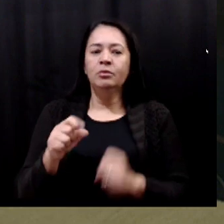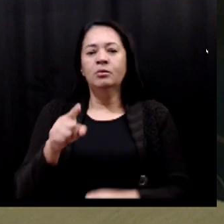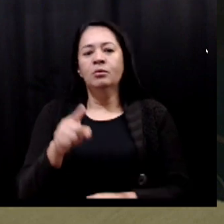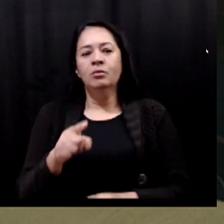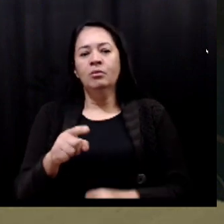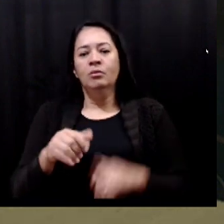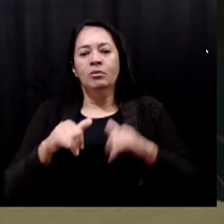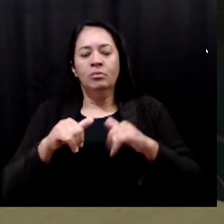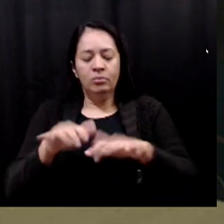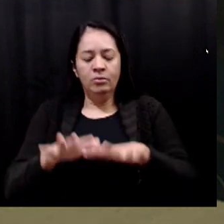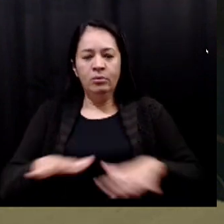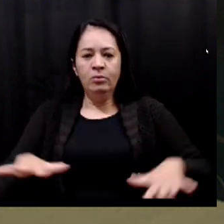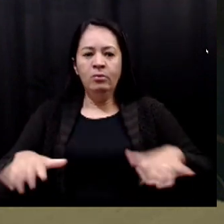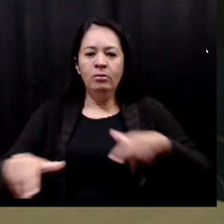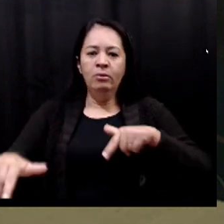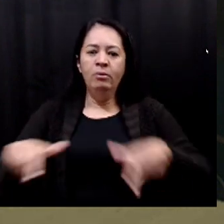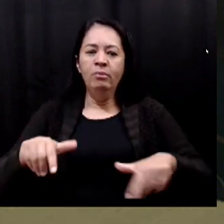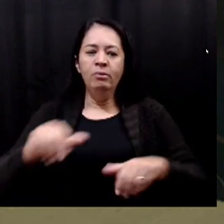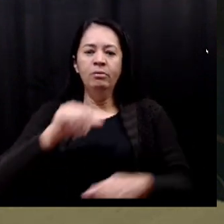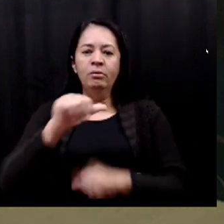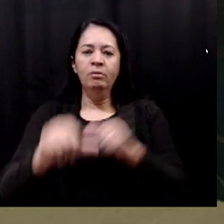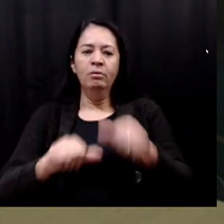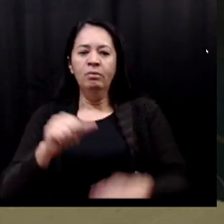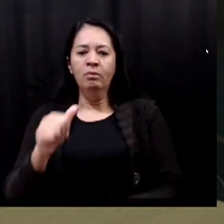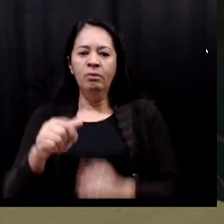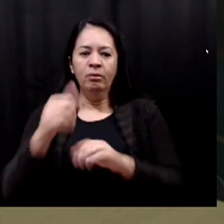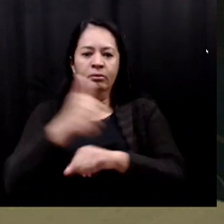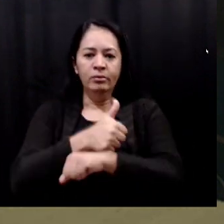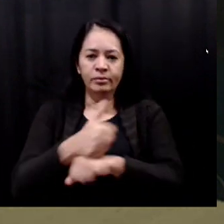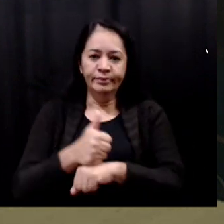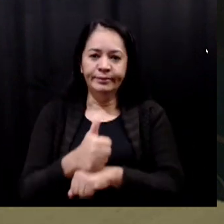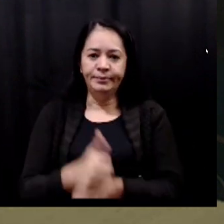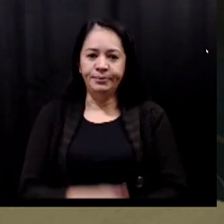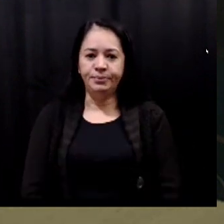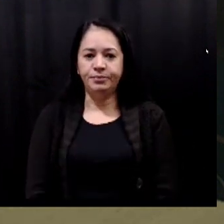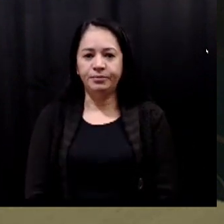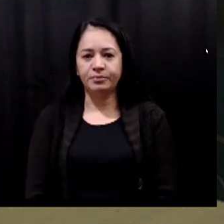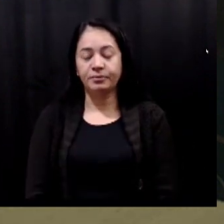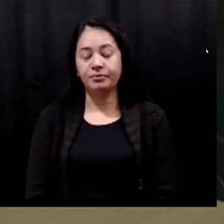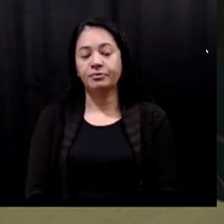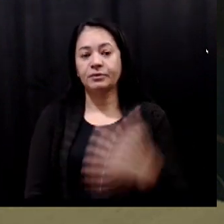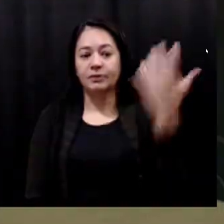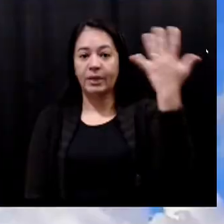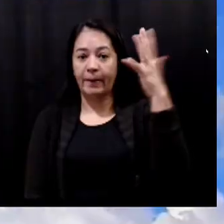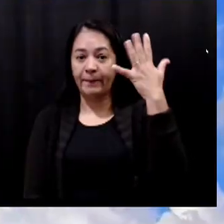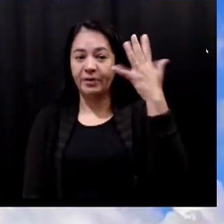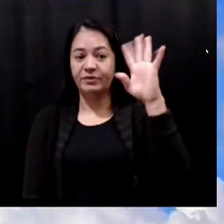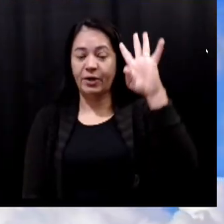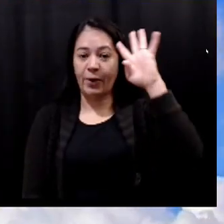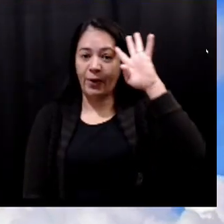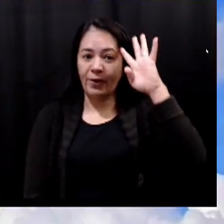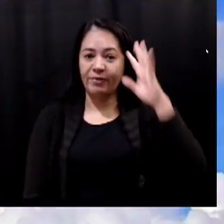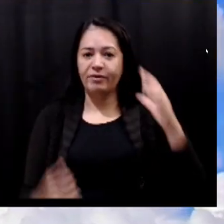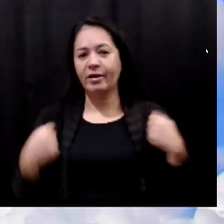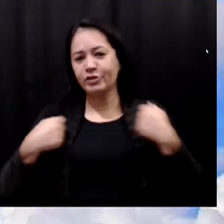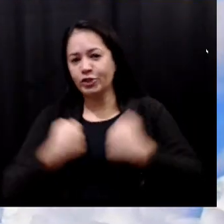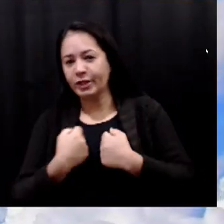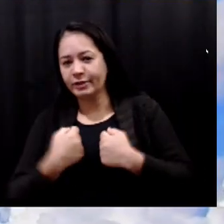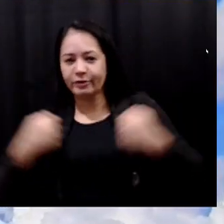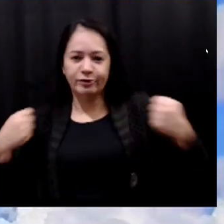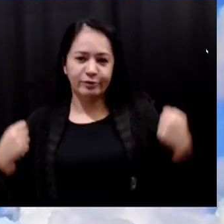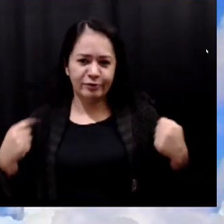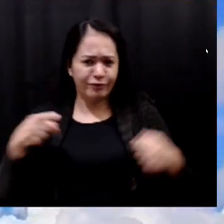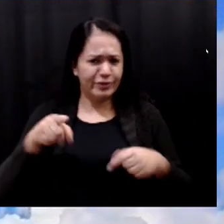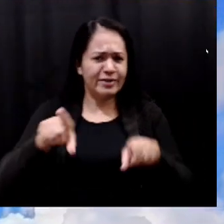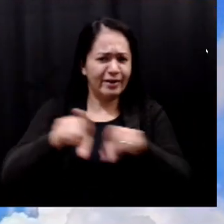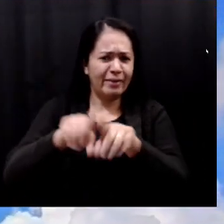trabalho e até uma mudança de profissão. Previsão do tempo, quarta-feira, tira casaco, bota casaco, você tá nessa também?